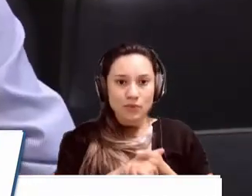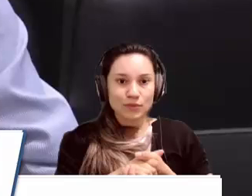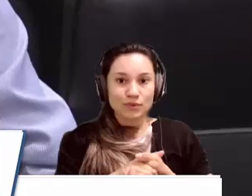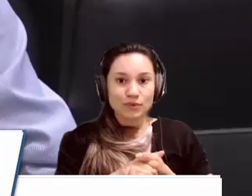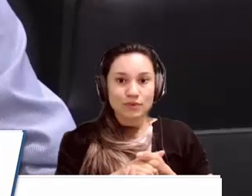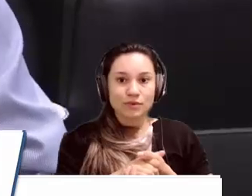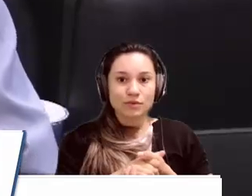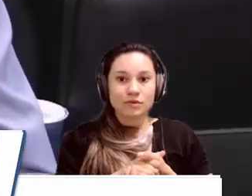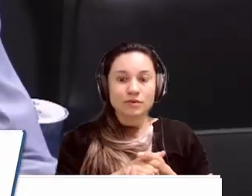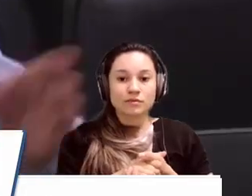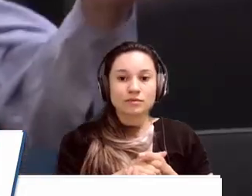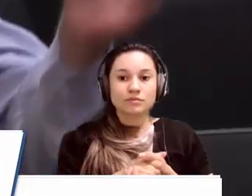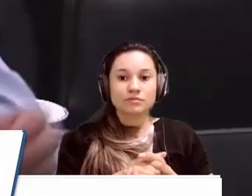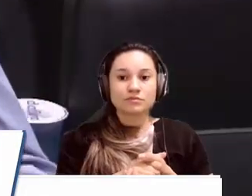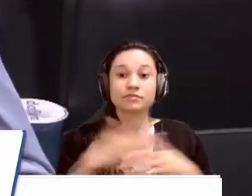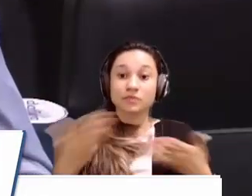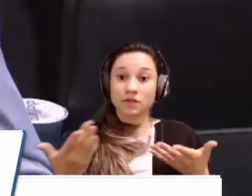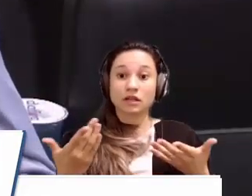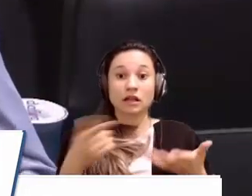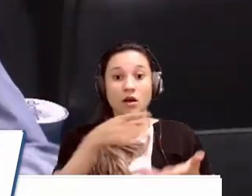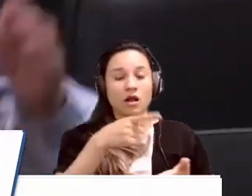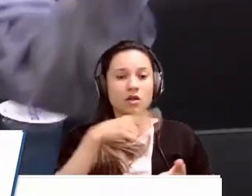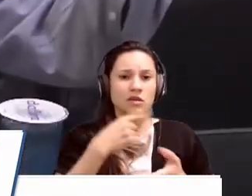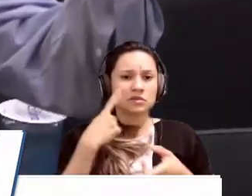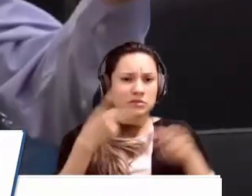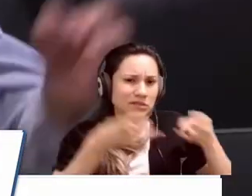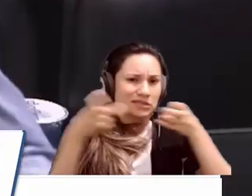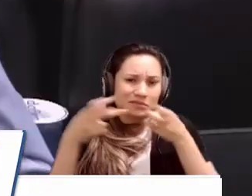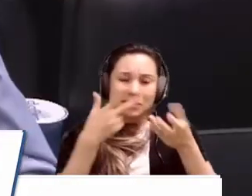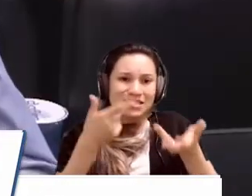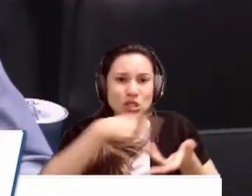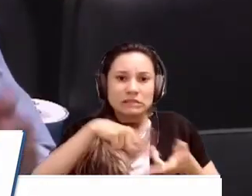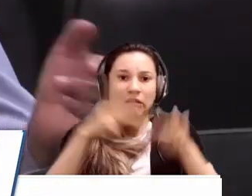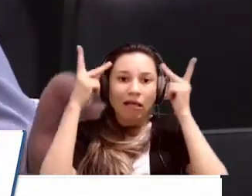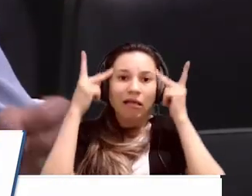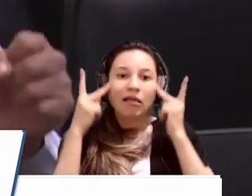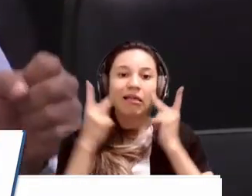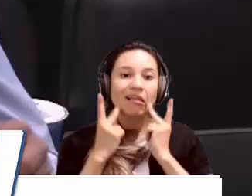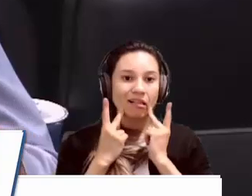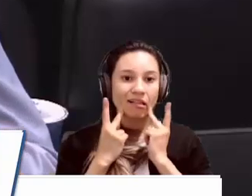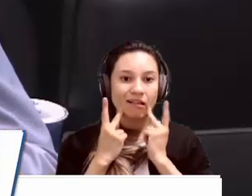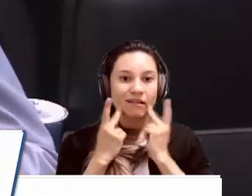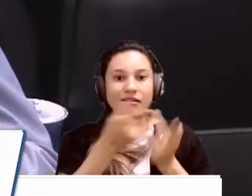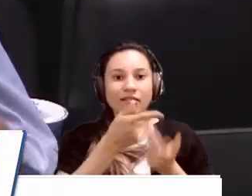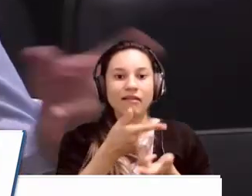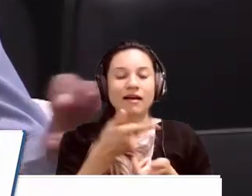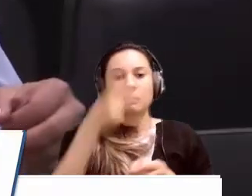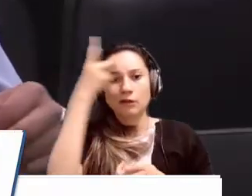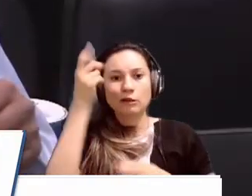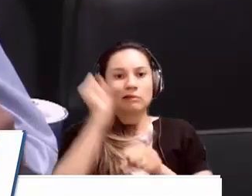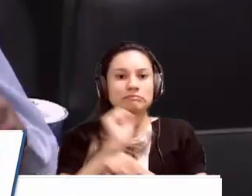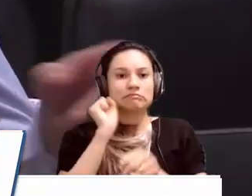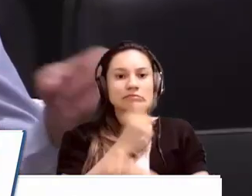né? Aí, cara, a gente fica um cara de tacho, porque tá lá ó, o Hospital do Caridade esperando 100 mil até hoje,